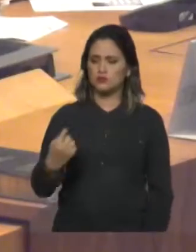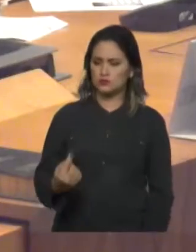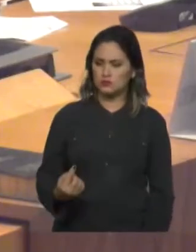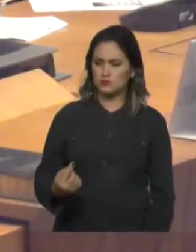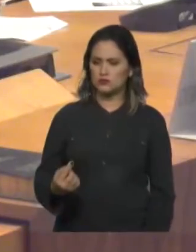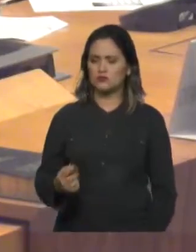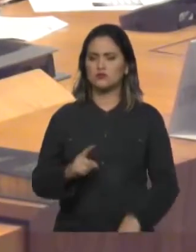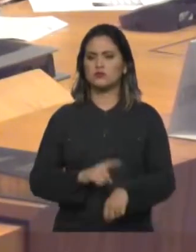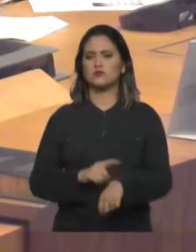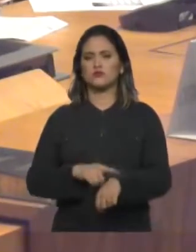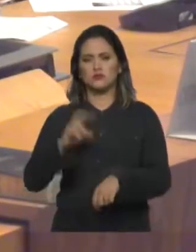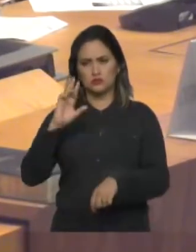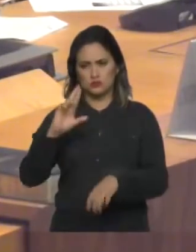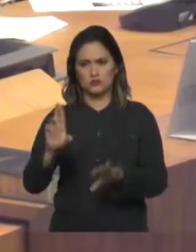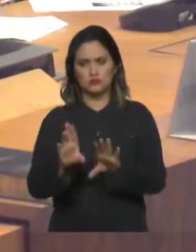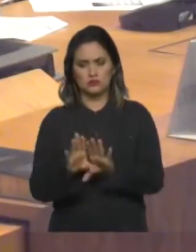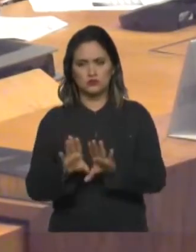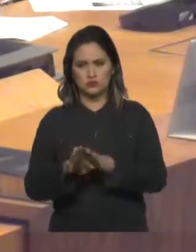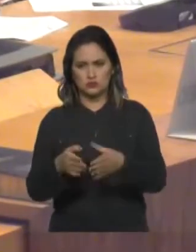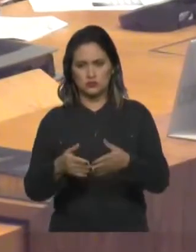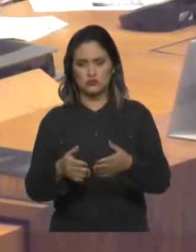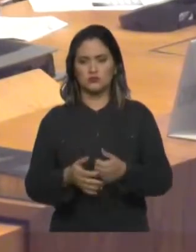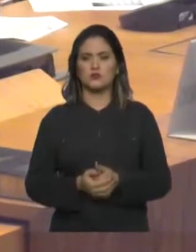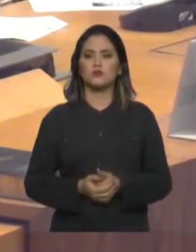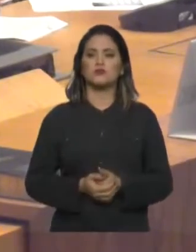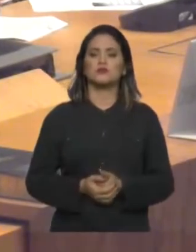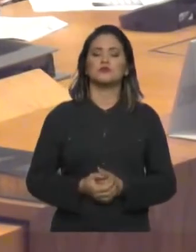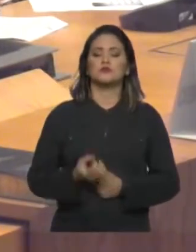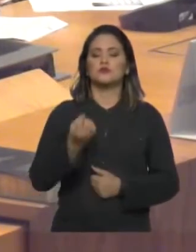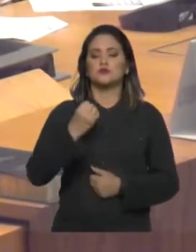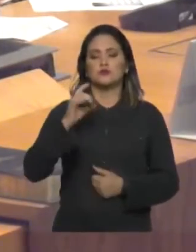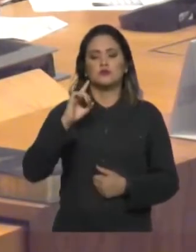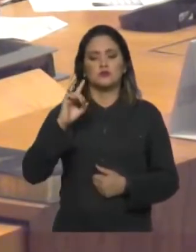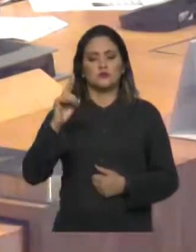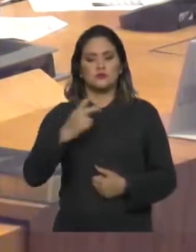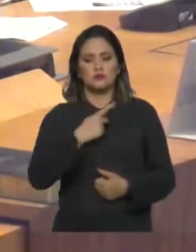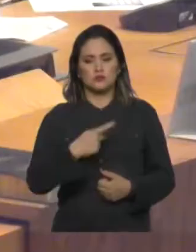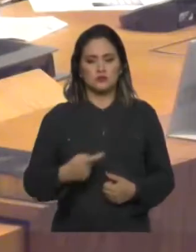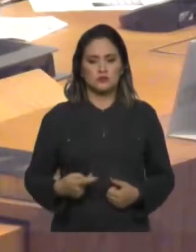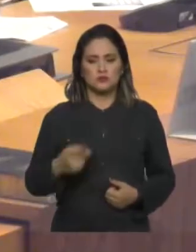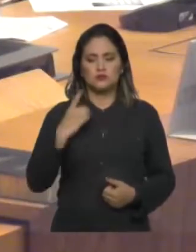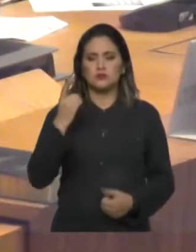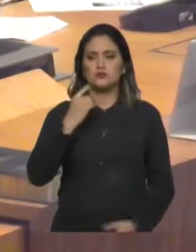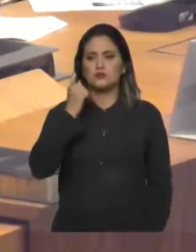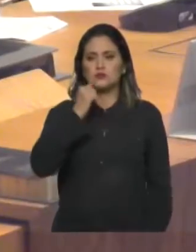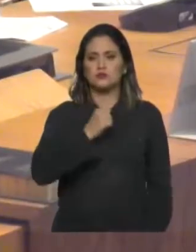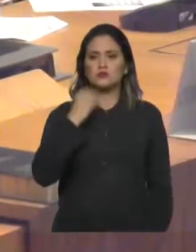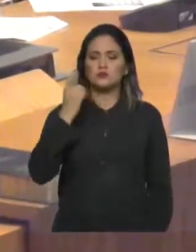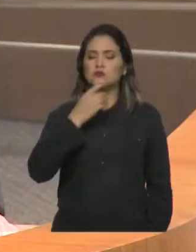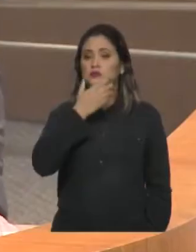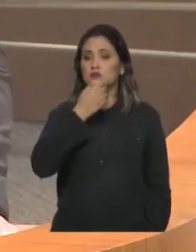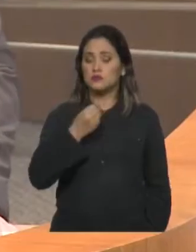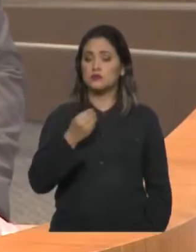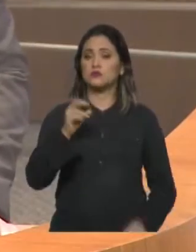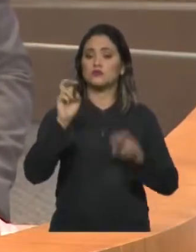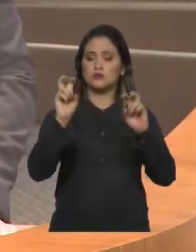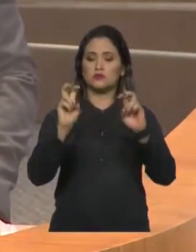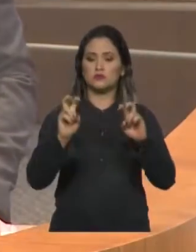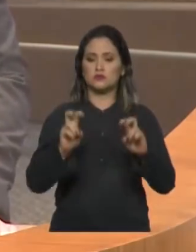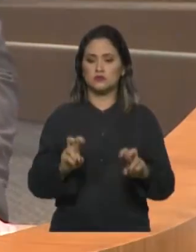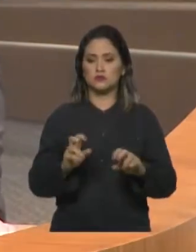bom dia senhor presidente senhoras e senhores deputados e deputadas galeria telespectadores da tv assembléia funcionários desta